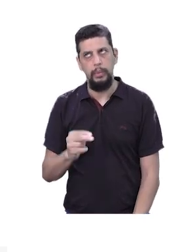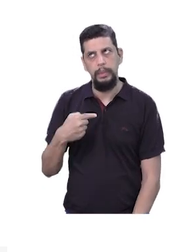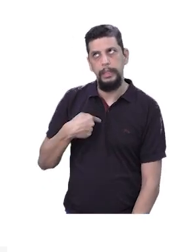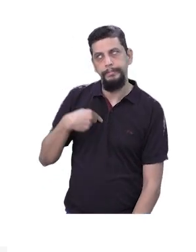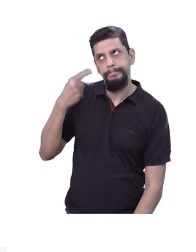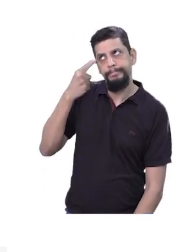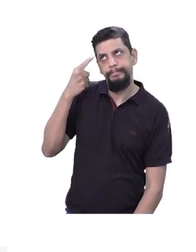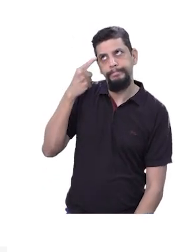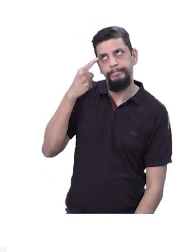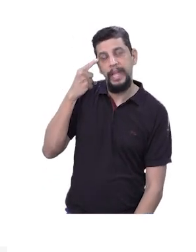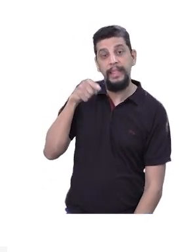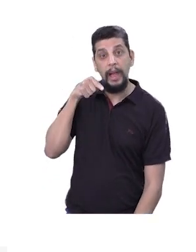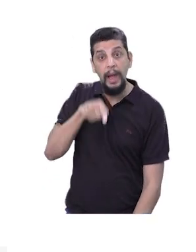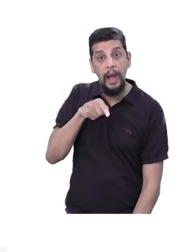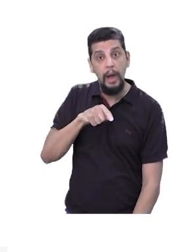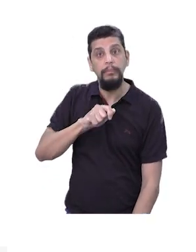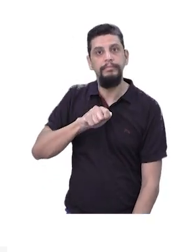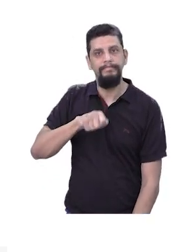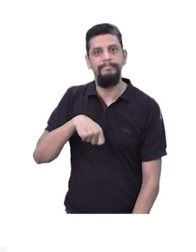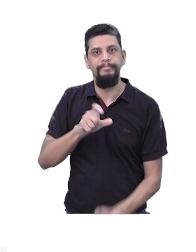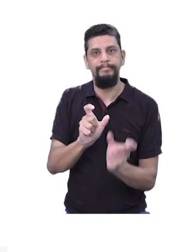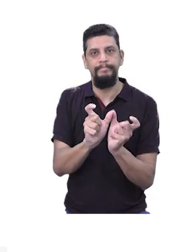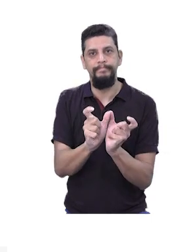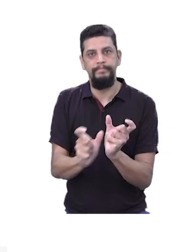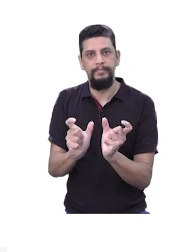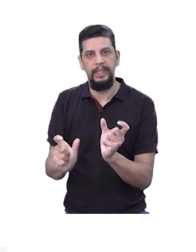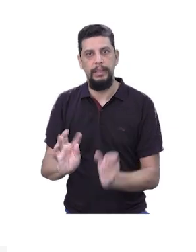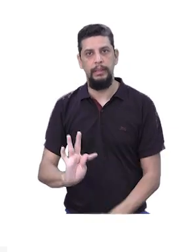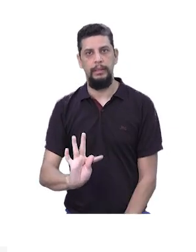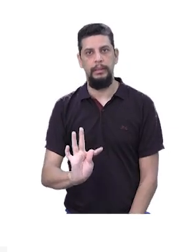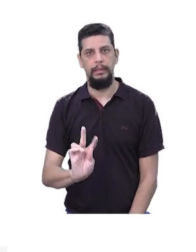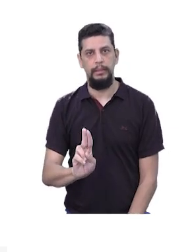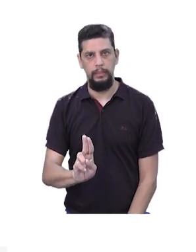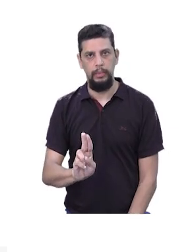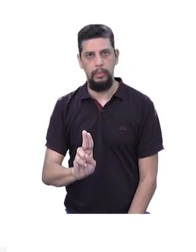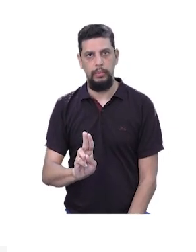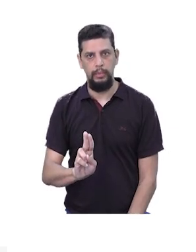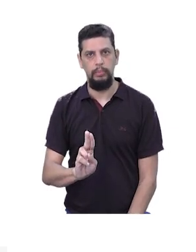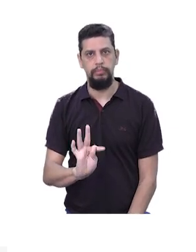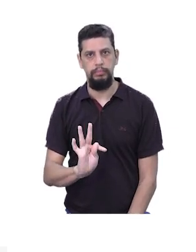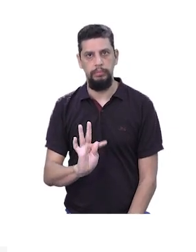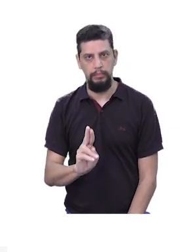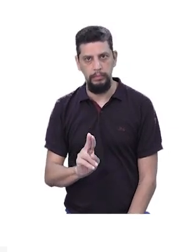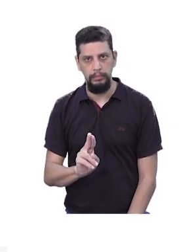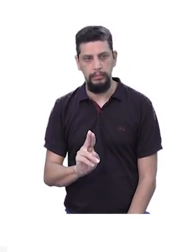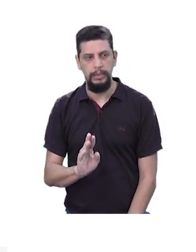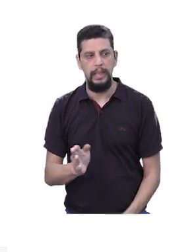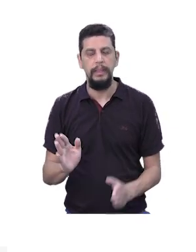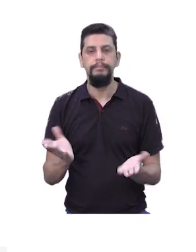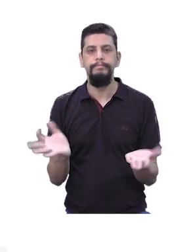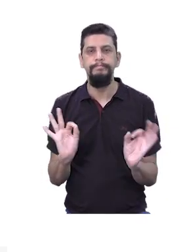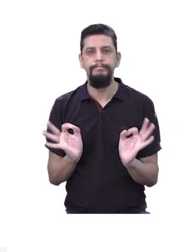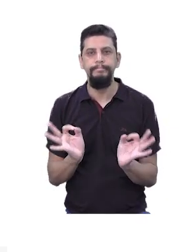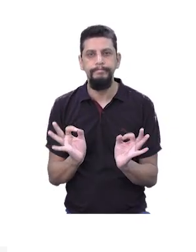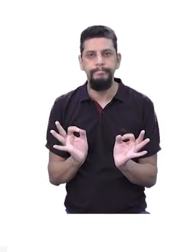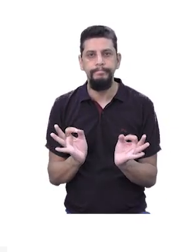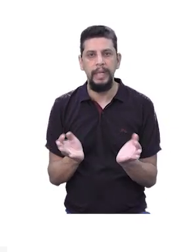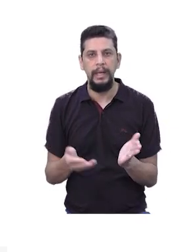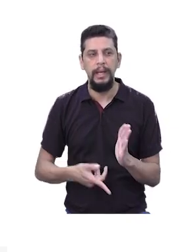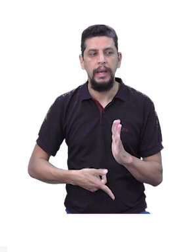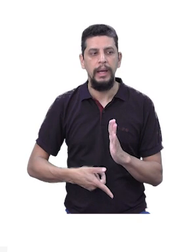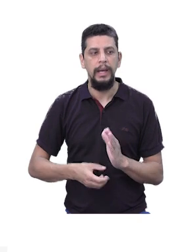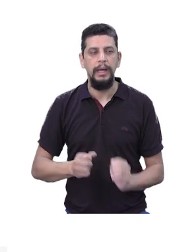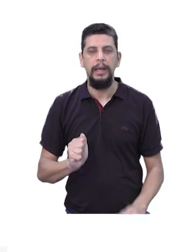aqui, ó. Tatu. Então, é tu. Isso. Já achei o bo e o tu. Tambotu. Isso. E uma